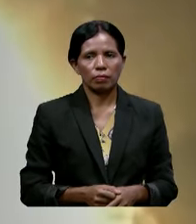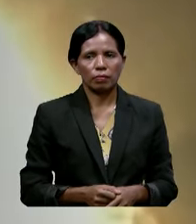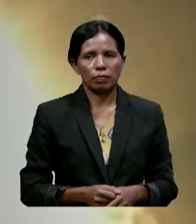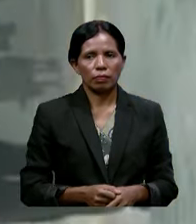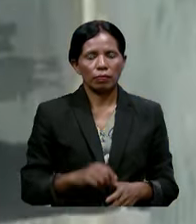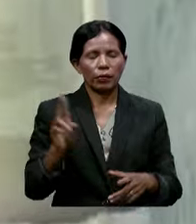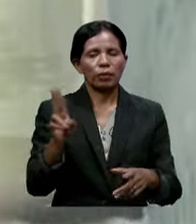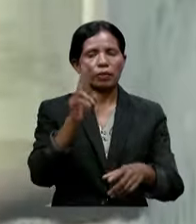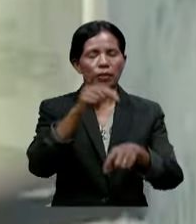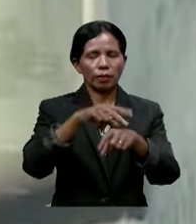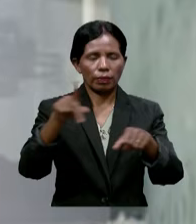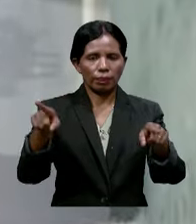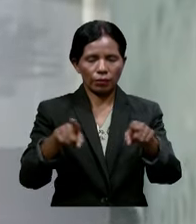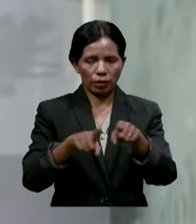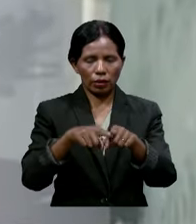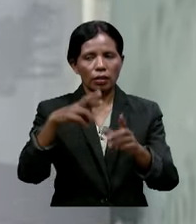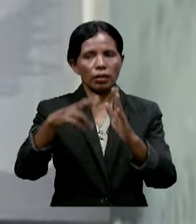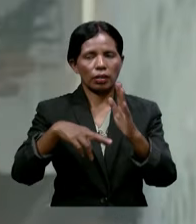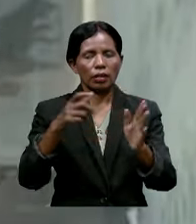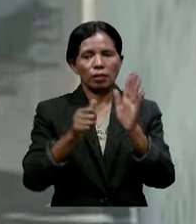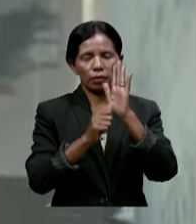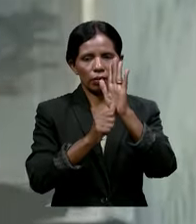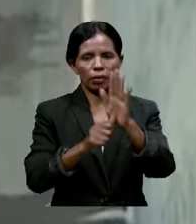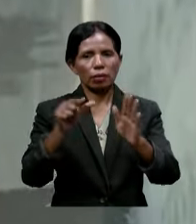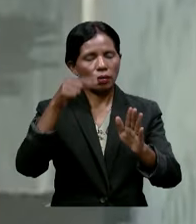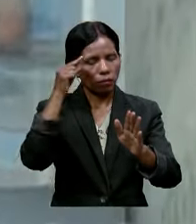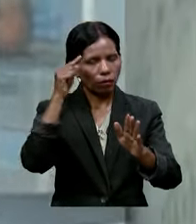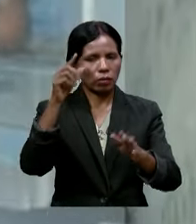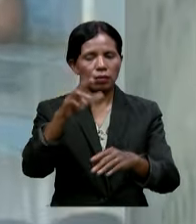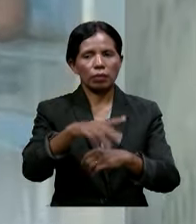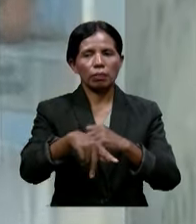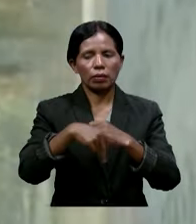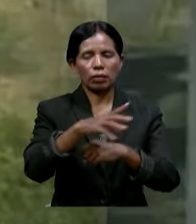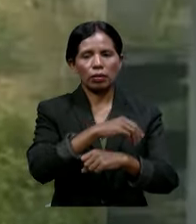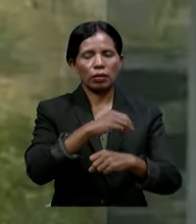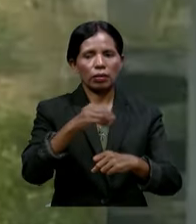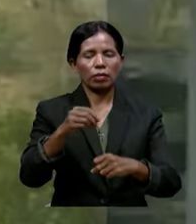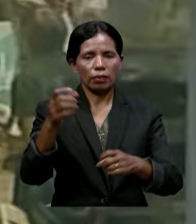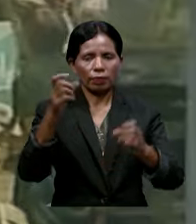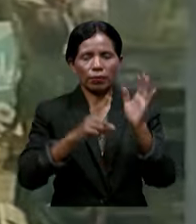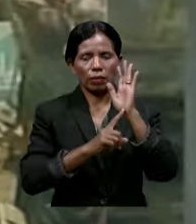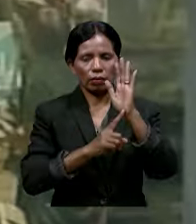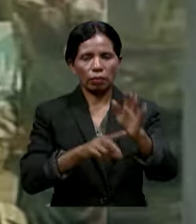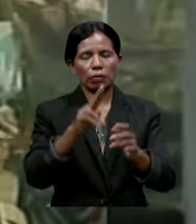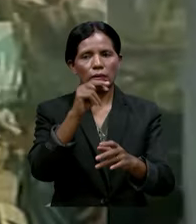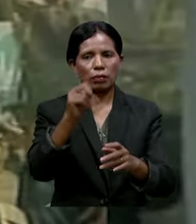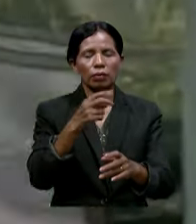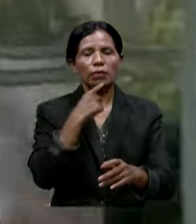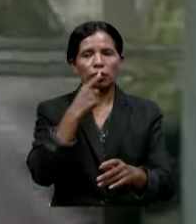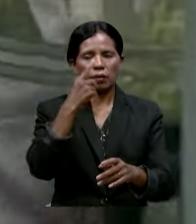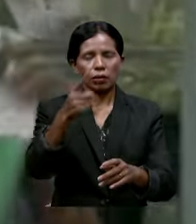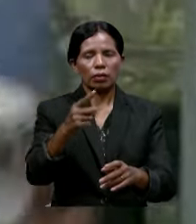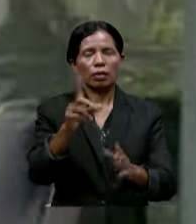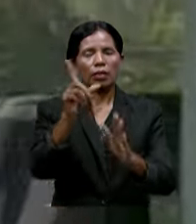Unidade Nacional ne hanesan plataforma ida ne be apresenta ba governo português Jorge Sampaio no informa ba Nações Unidas ho de dehan